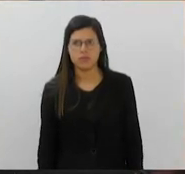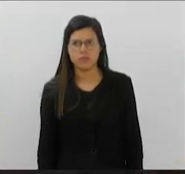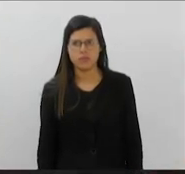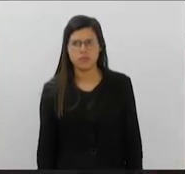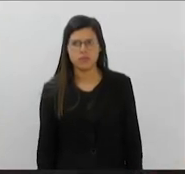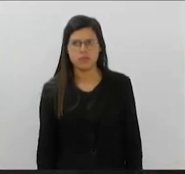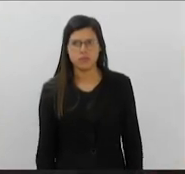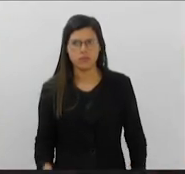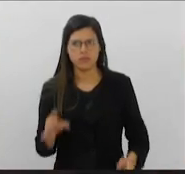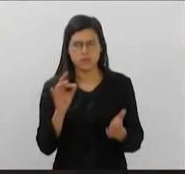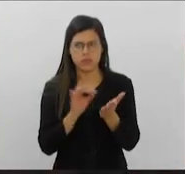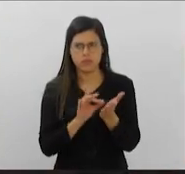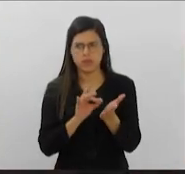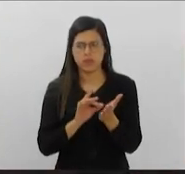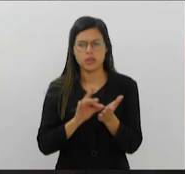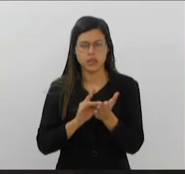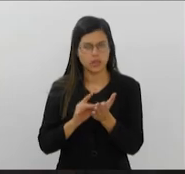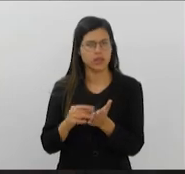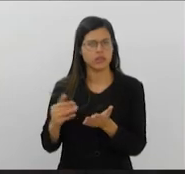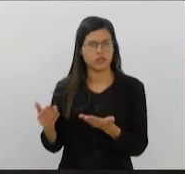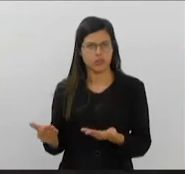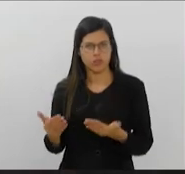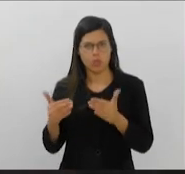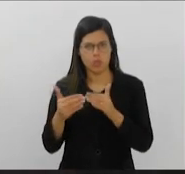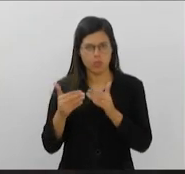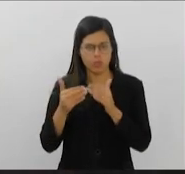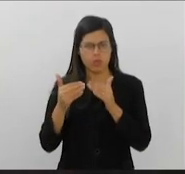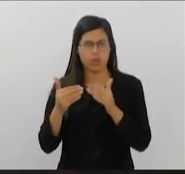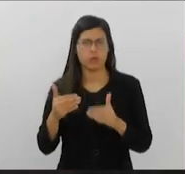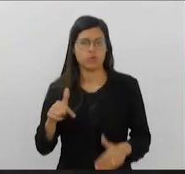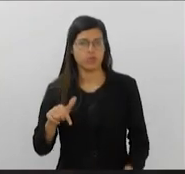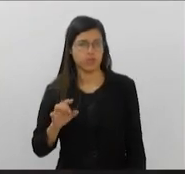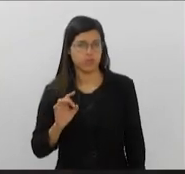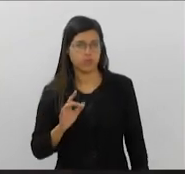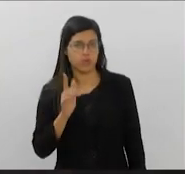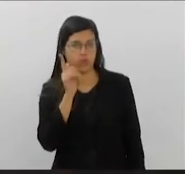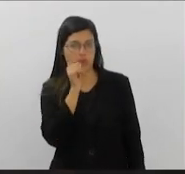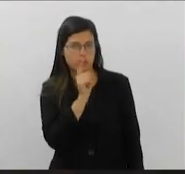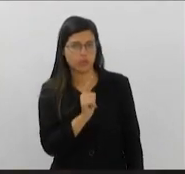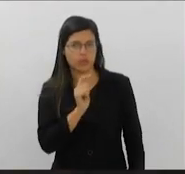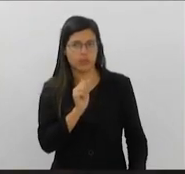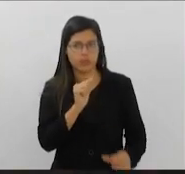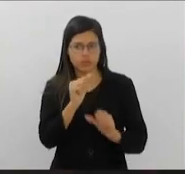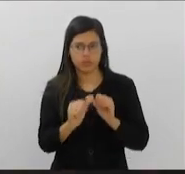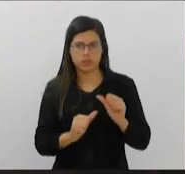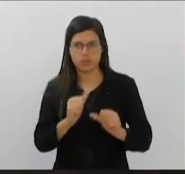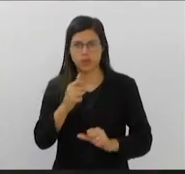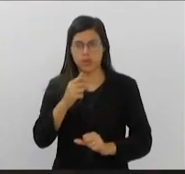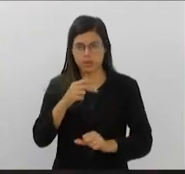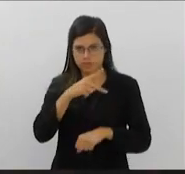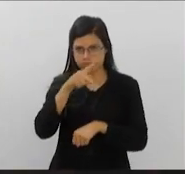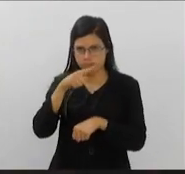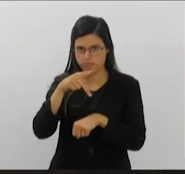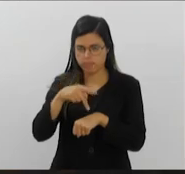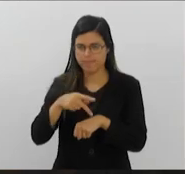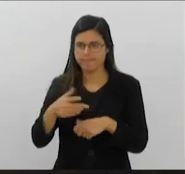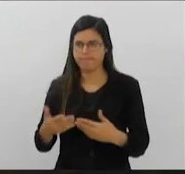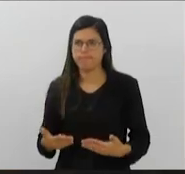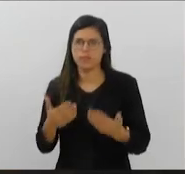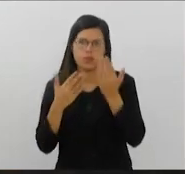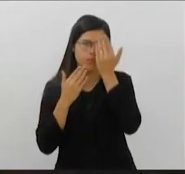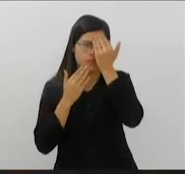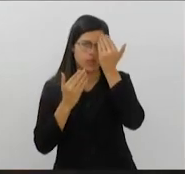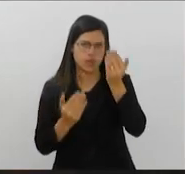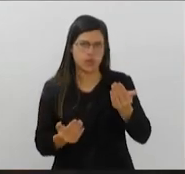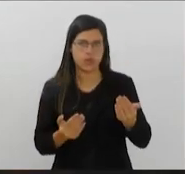É verdade, Johari. É só assim que a gente transforma o país. Muito obrigado. Eu gostaria